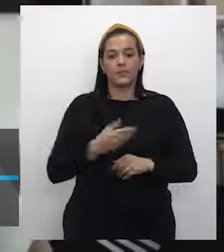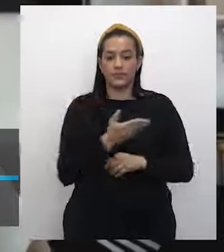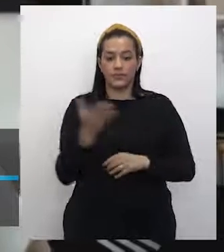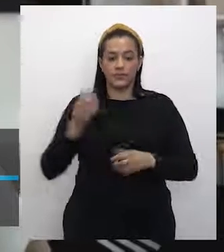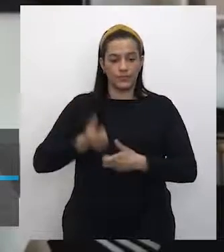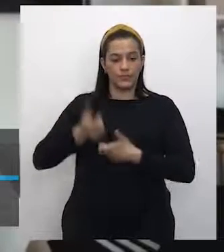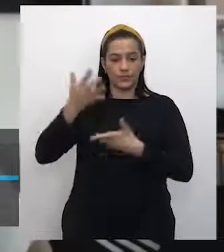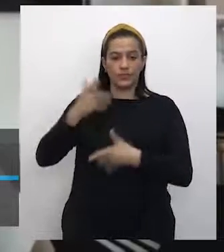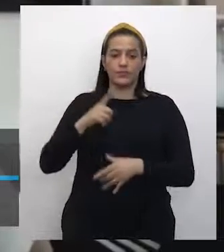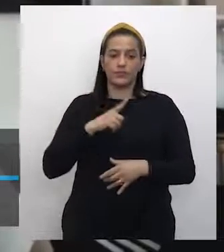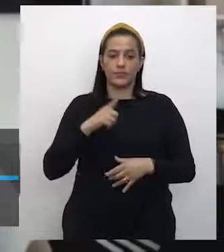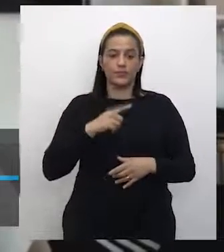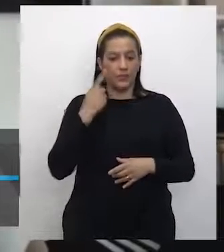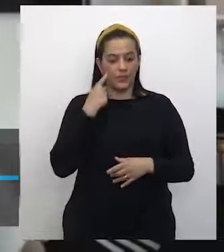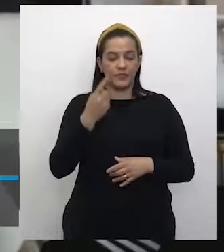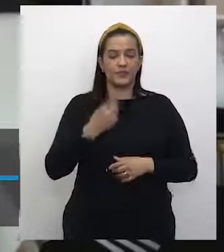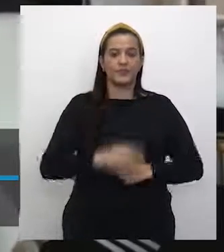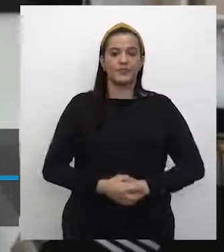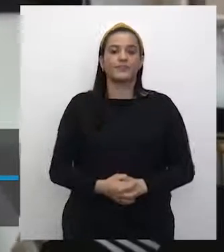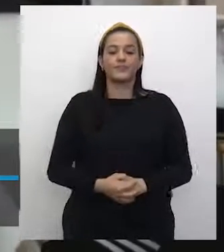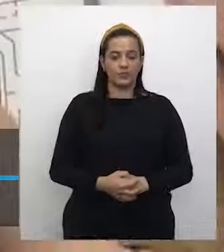vocês aqui do chat. Então, bora lá.